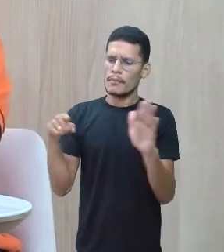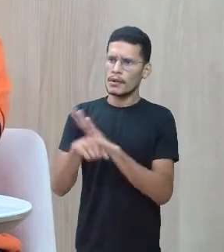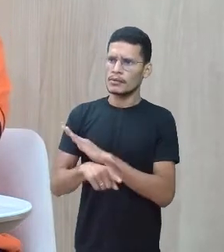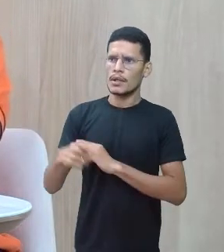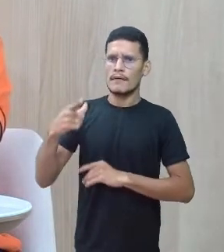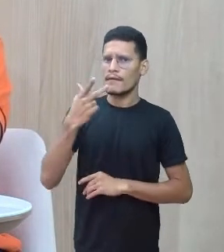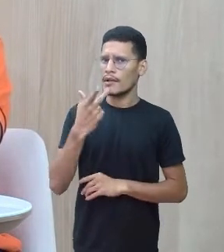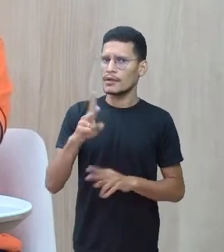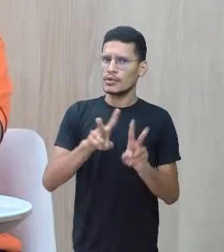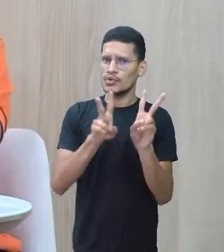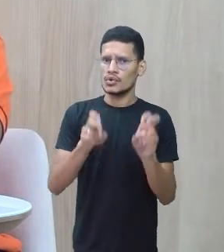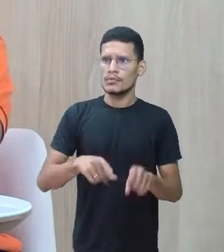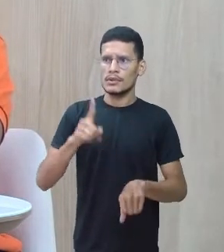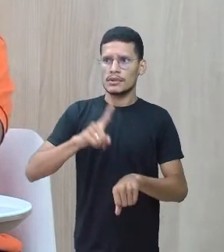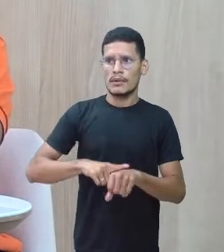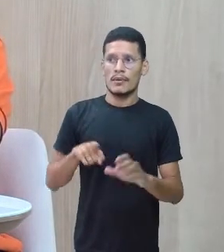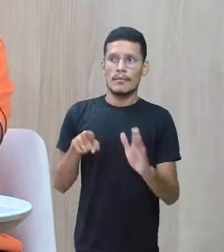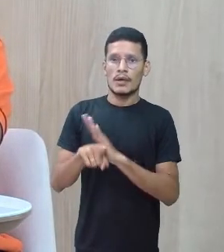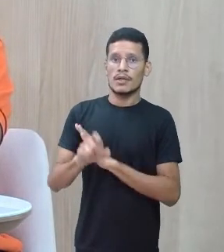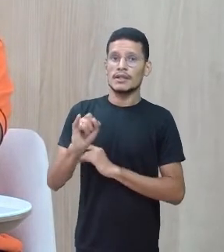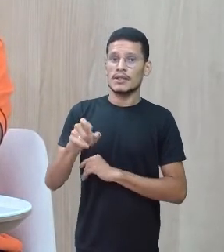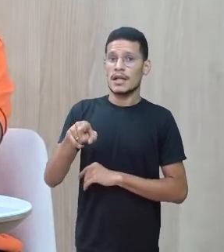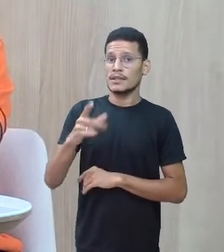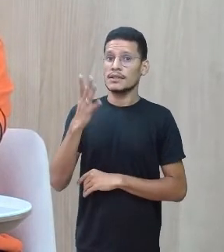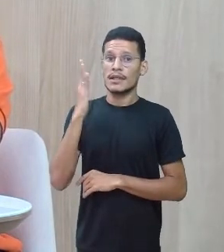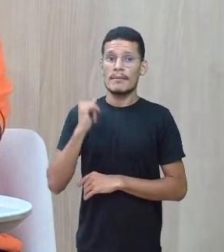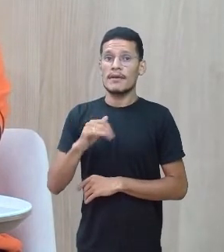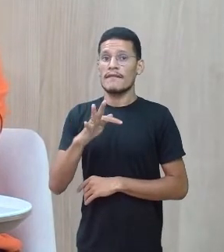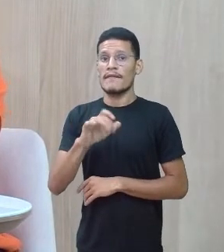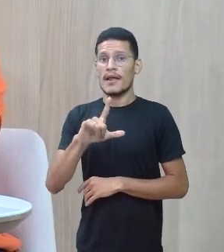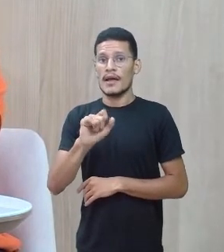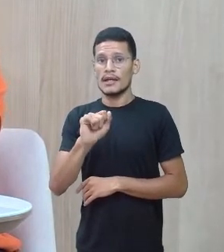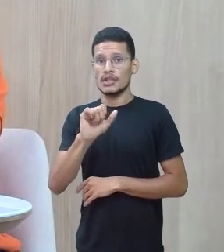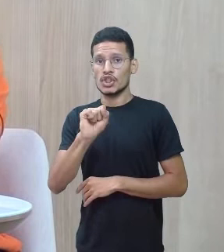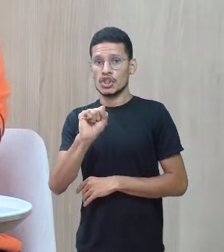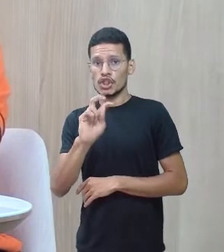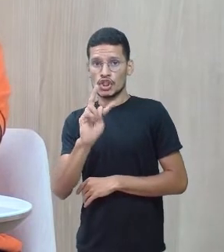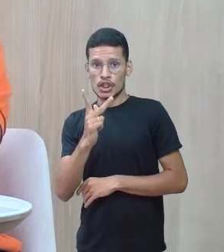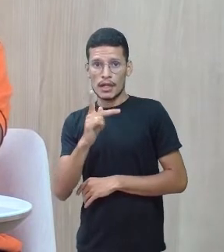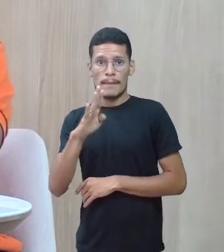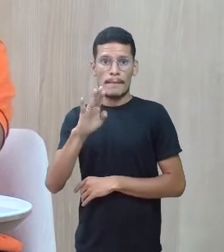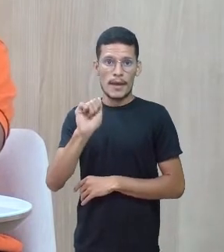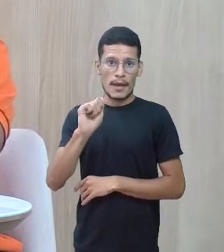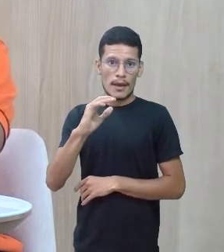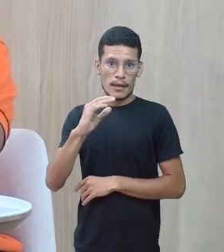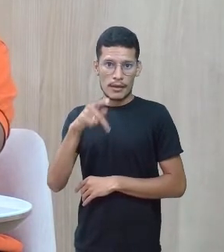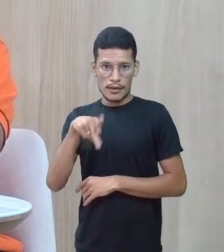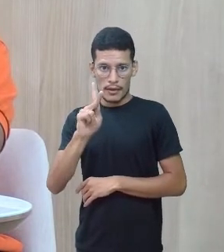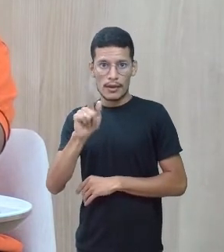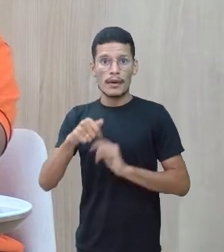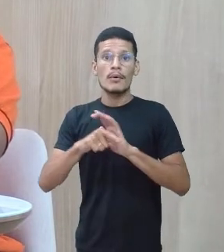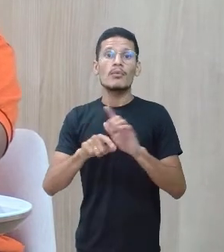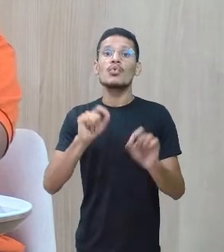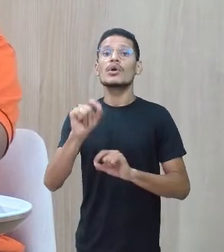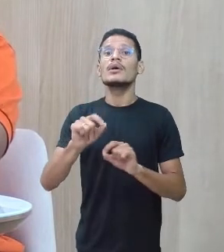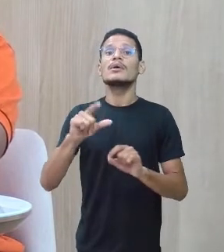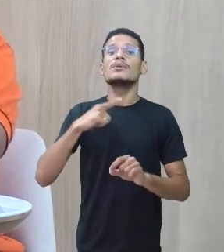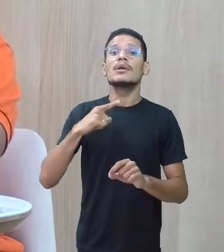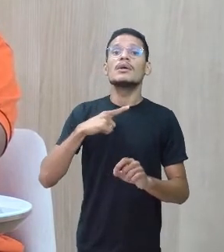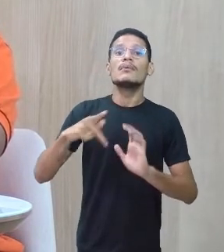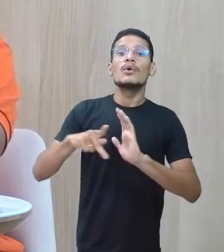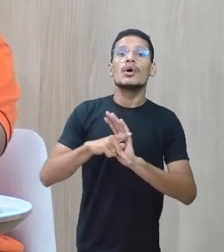né? Perguntei se eles sabiam que era um flashback. E aí disseram que sim. E o Diogo disse assim, tem muito disso